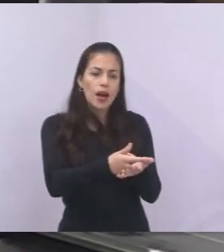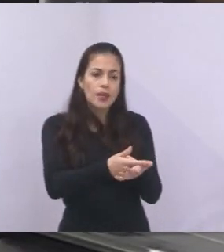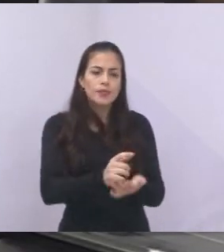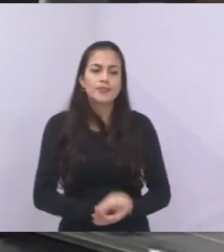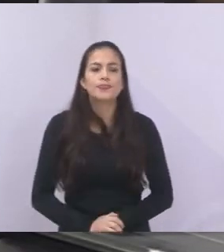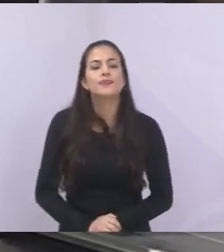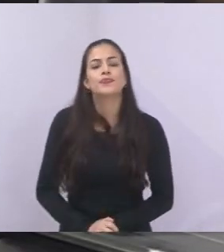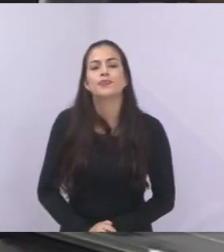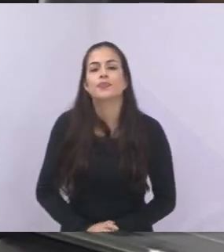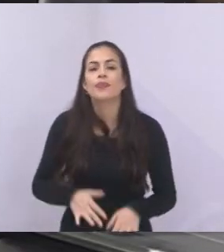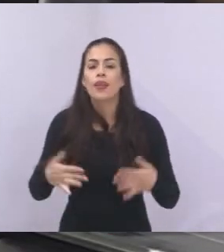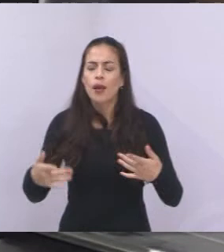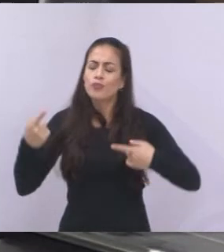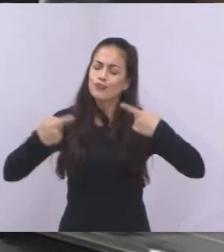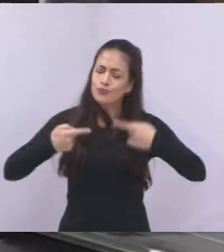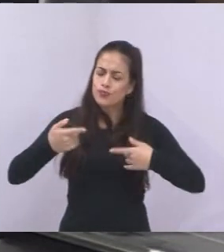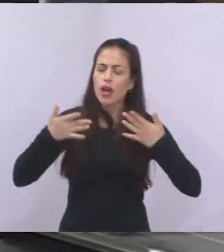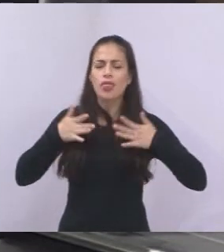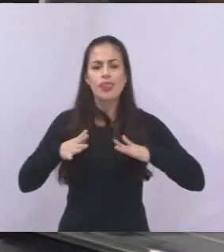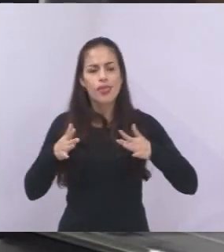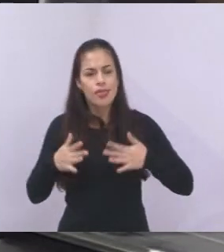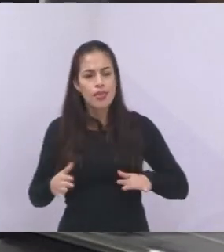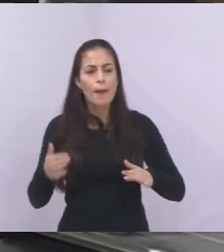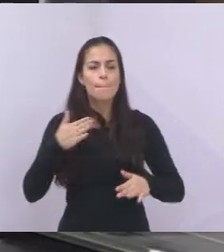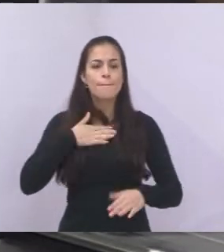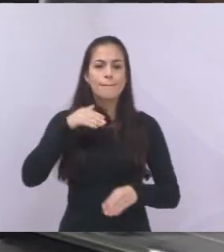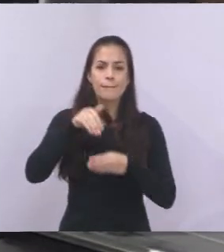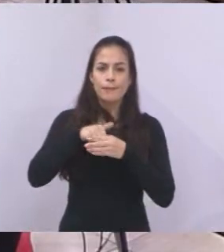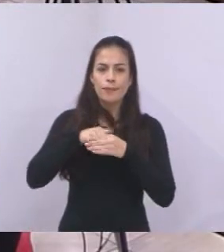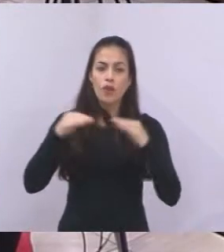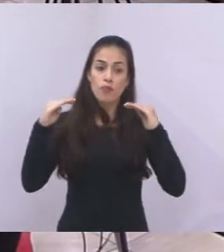e com tranquilidade também meu voto é favorável.